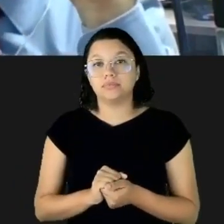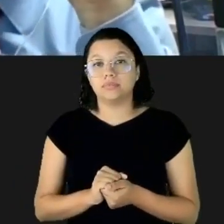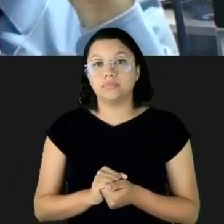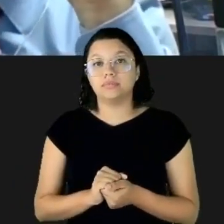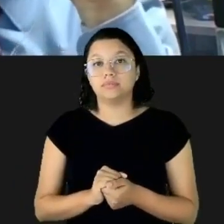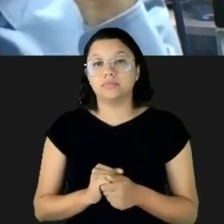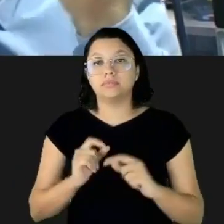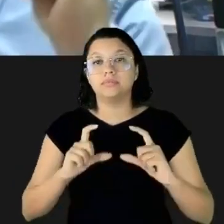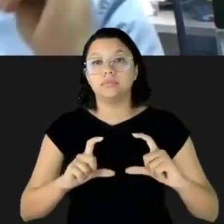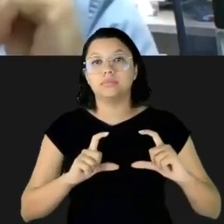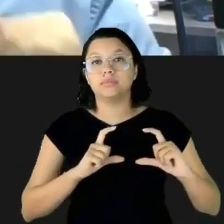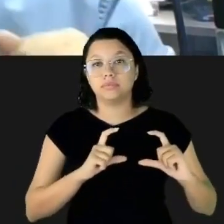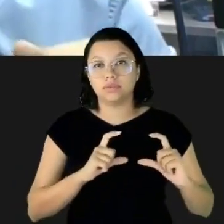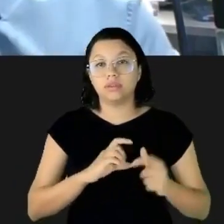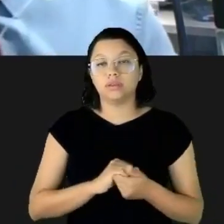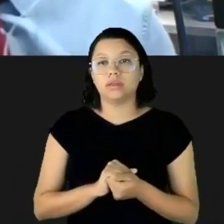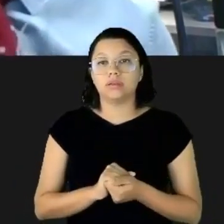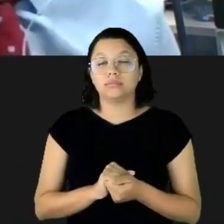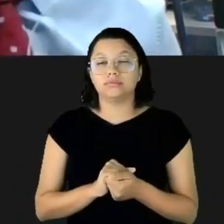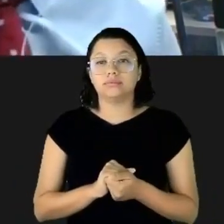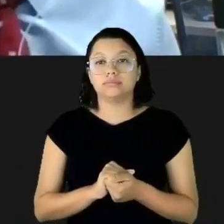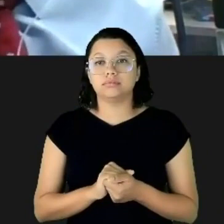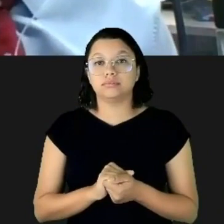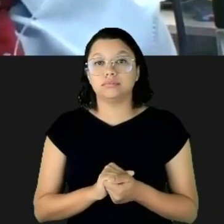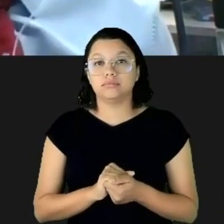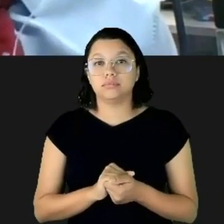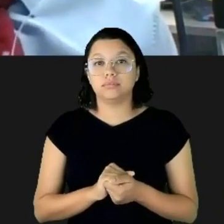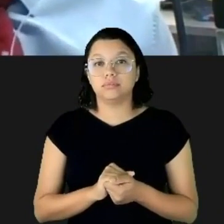eu tenho uma etiqueta do